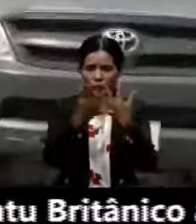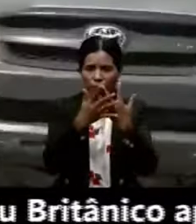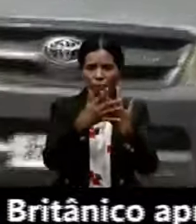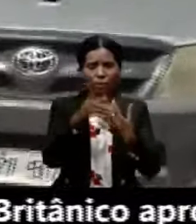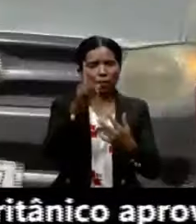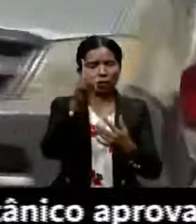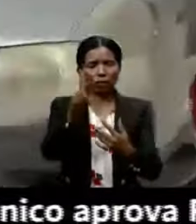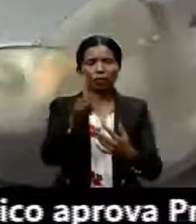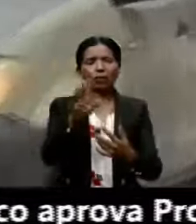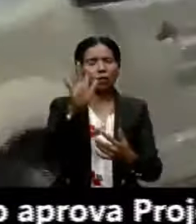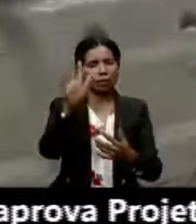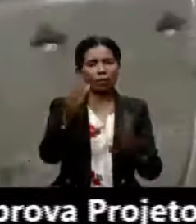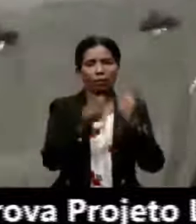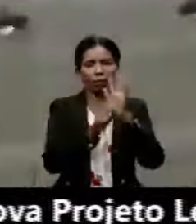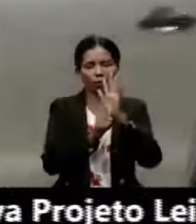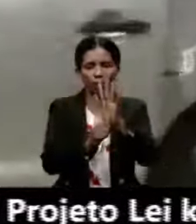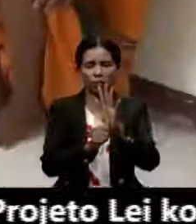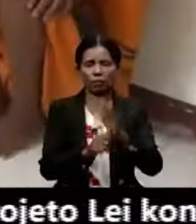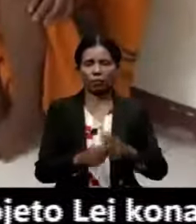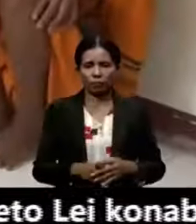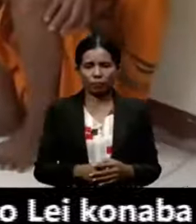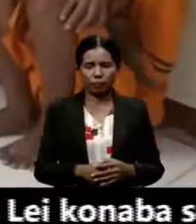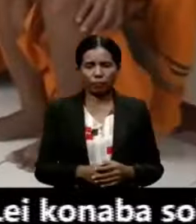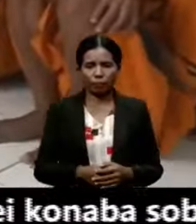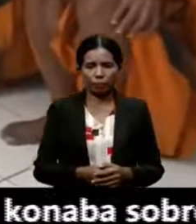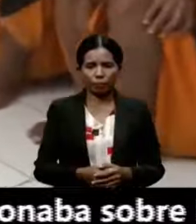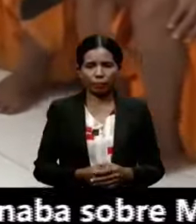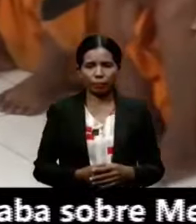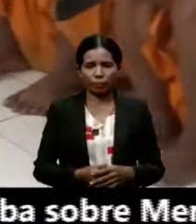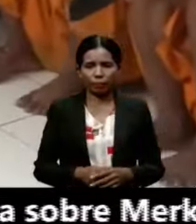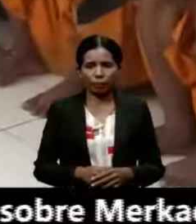não é lima apresentação priórica. Adriano Verdial, Zaime dos Santos, GMN.